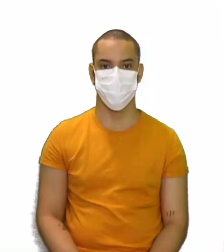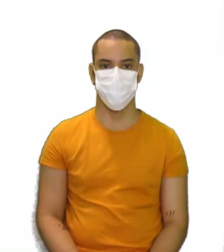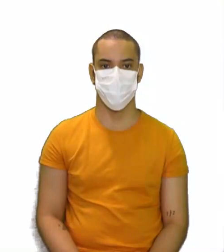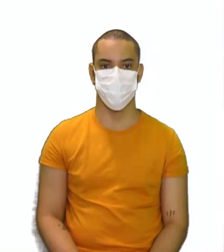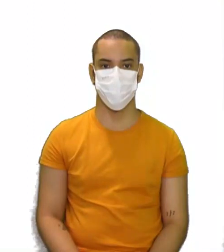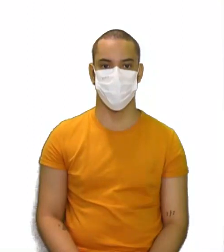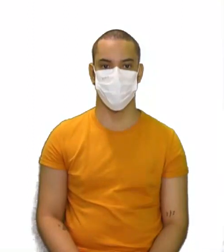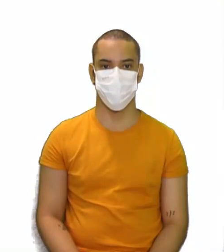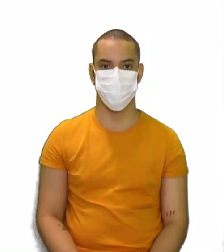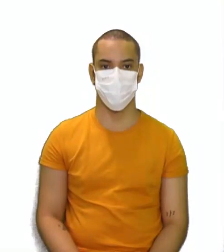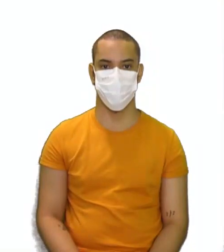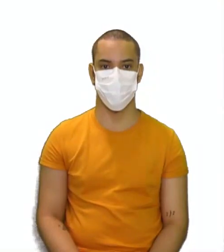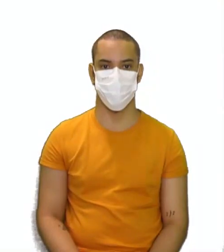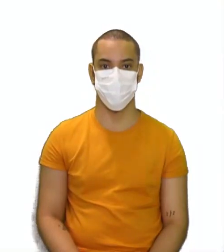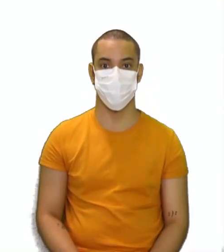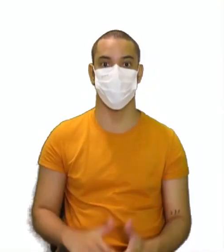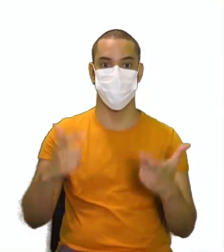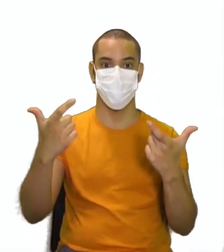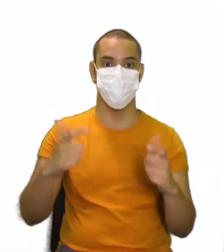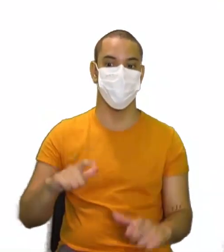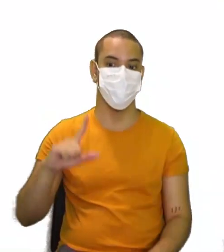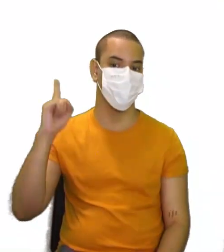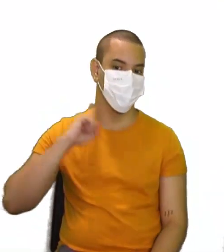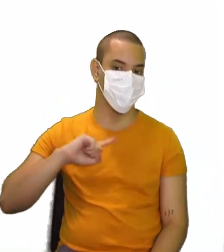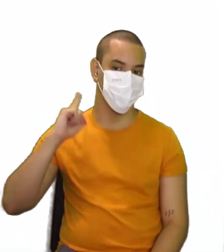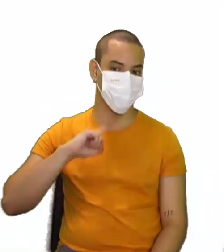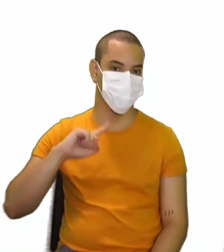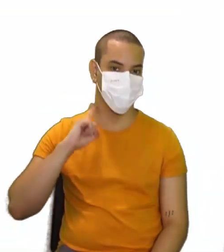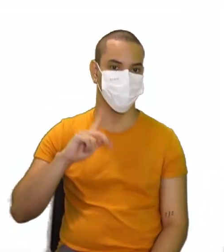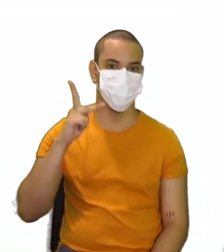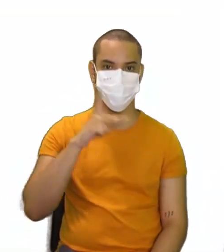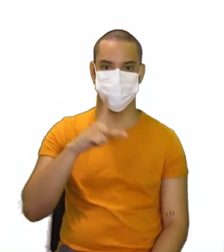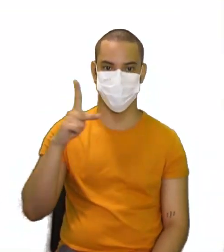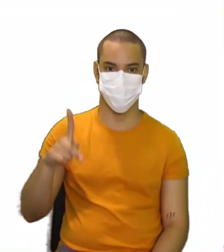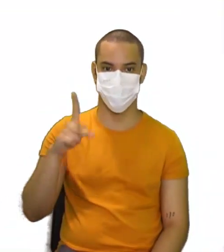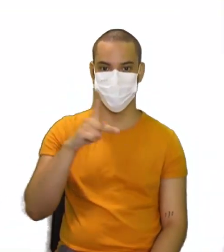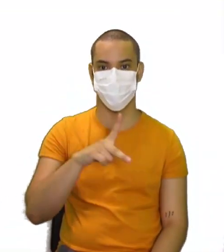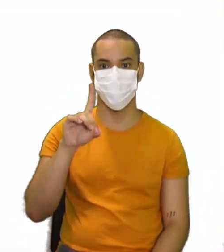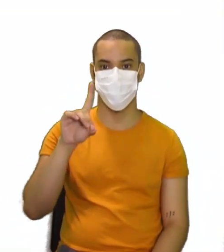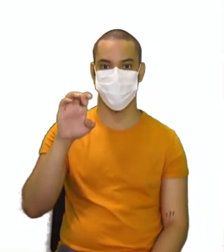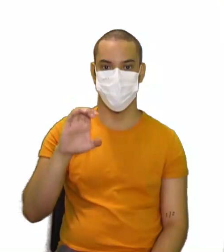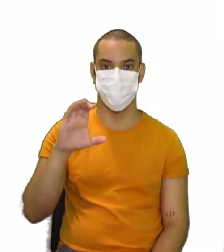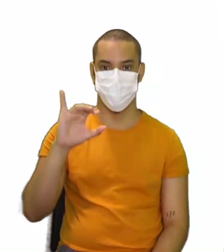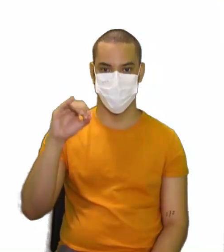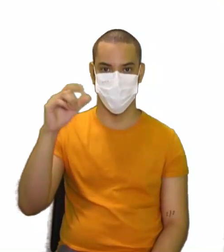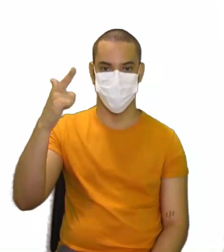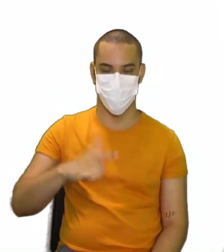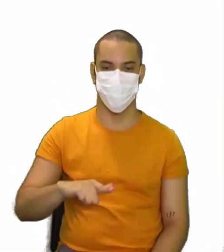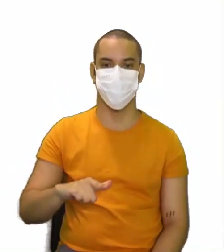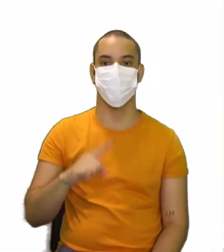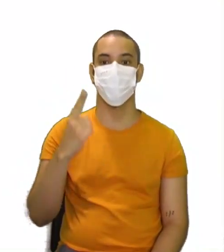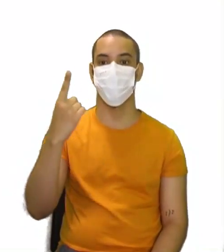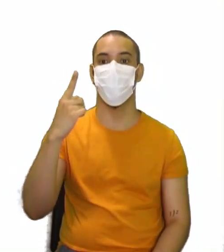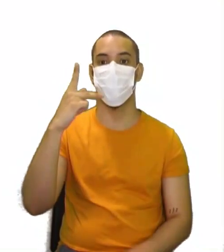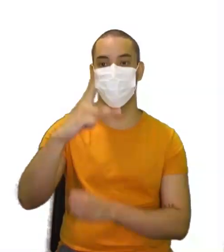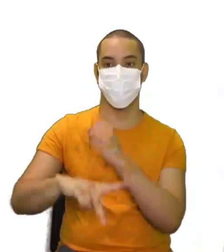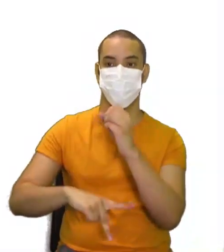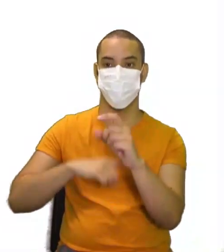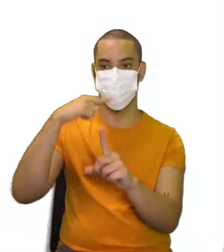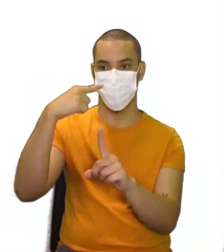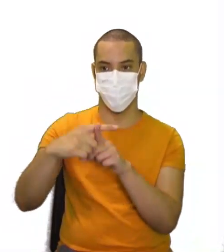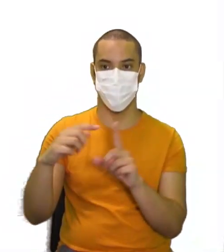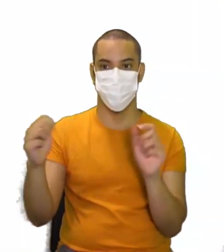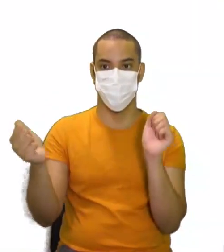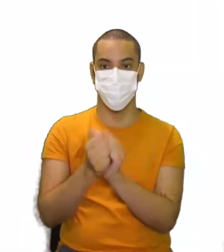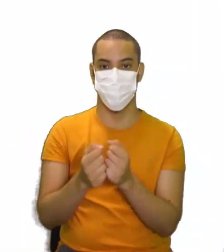O FU Minas Gerais, aí ó, o professor desce de novo nas Minas Gerais. Um próton é lançado